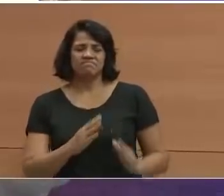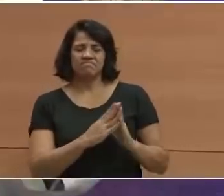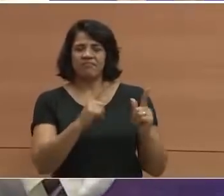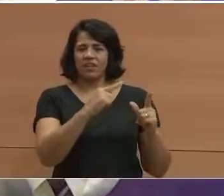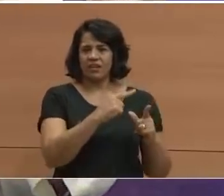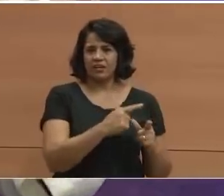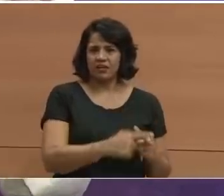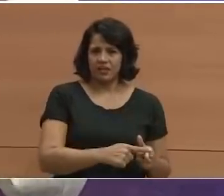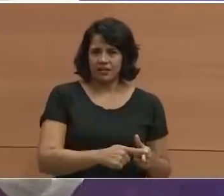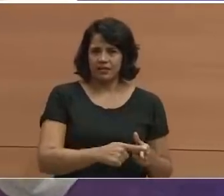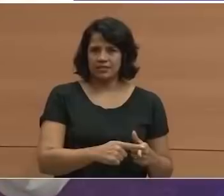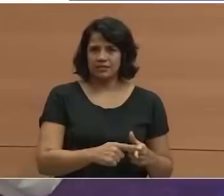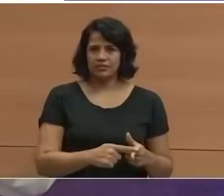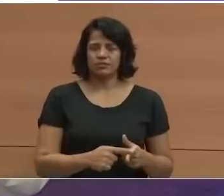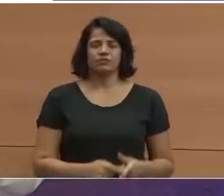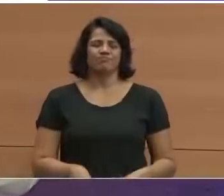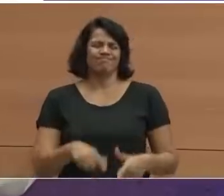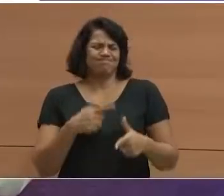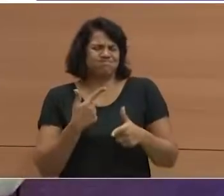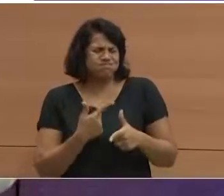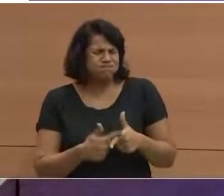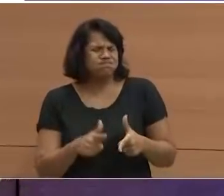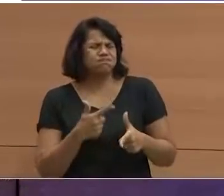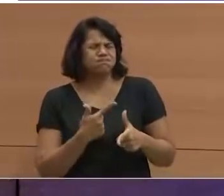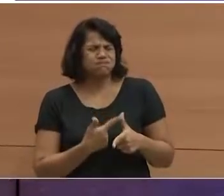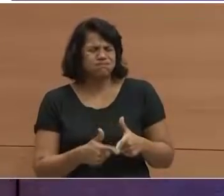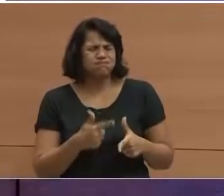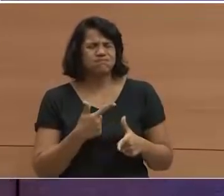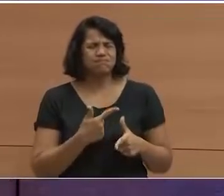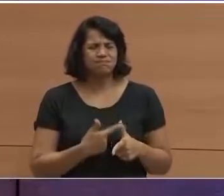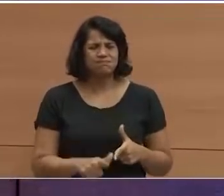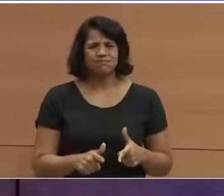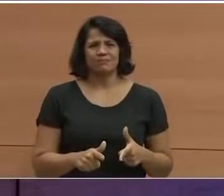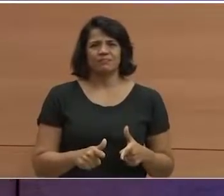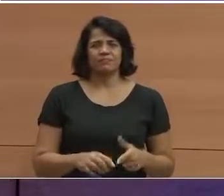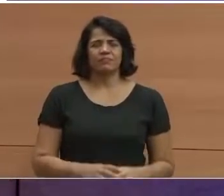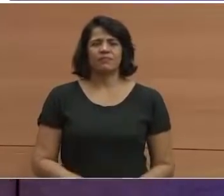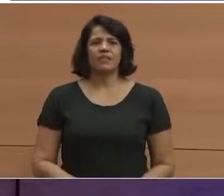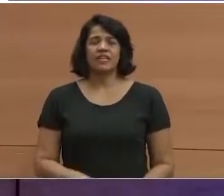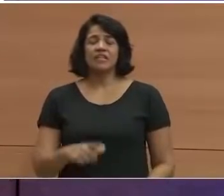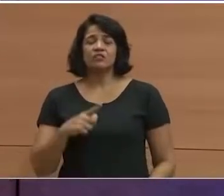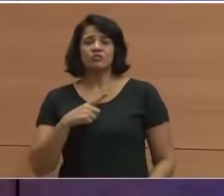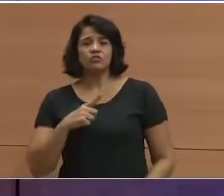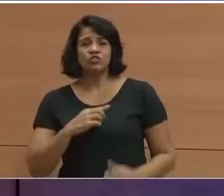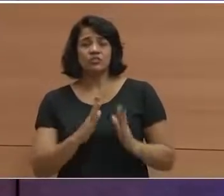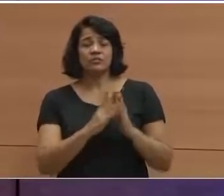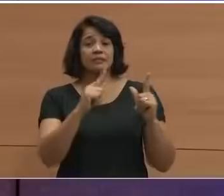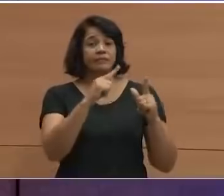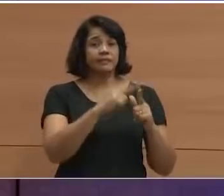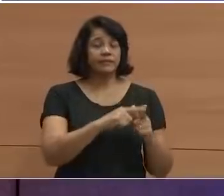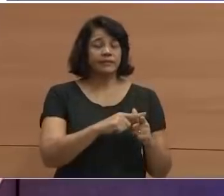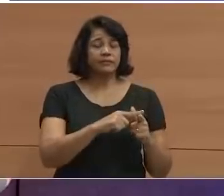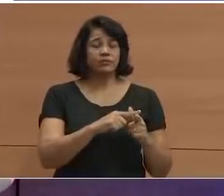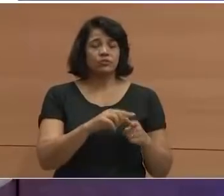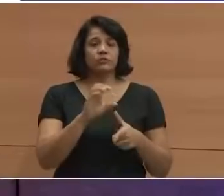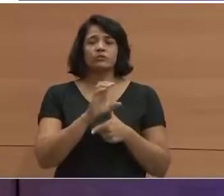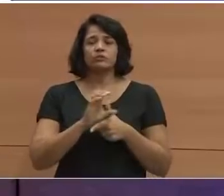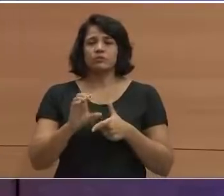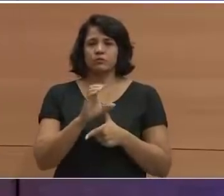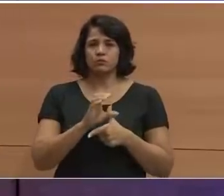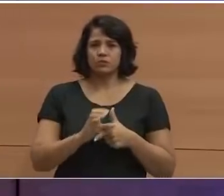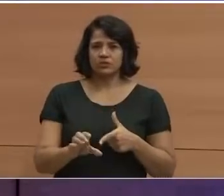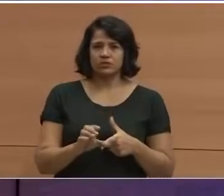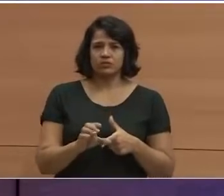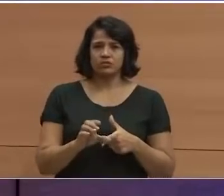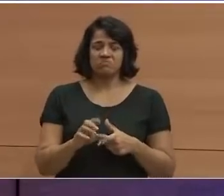a divisão na igreja, as preferências, a fornicação,